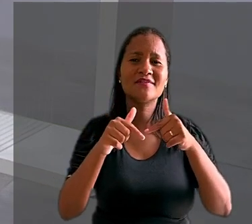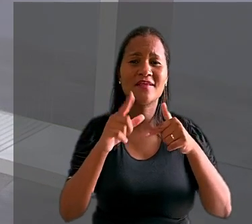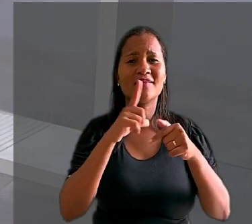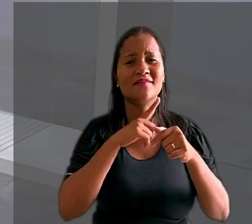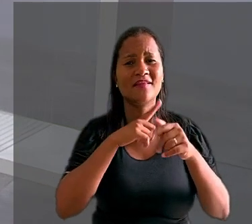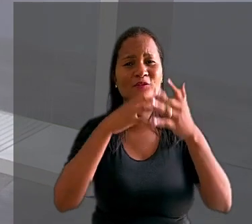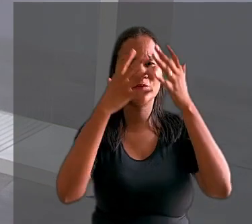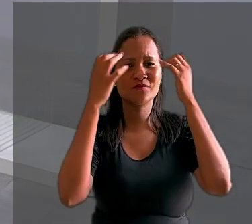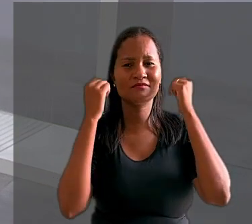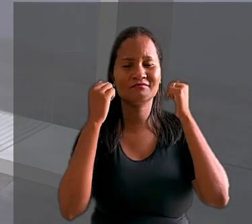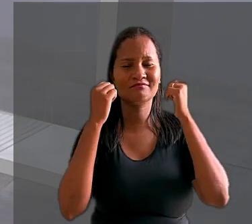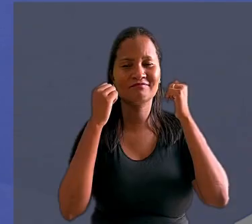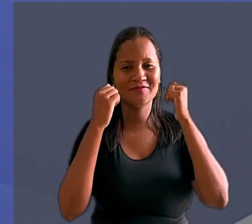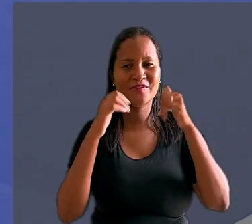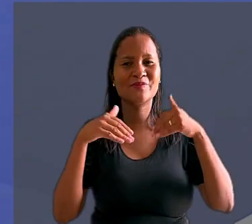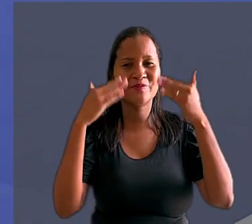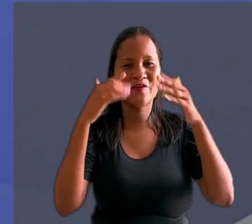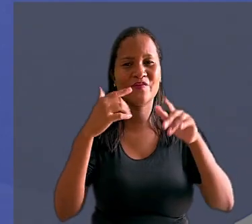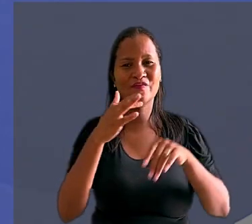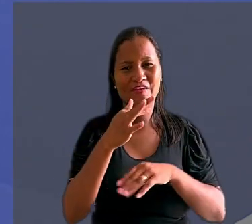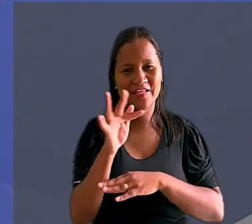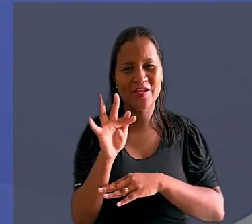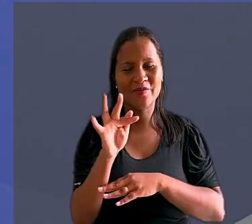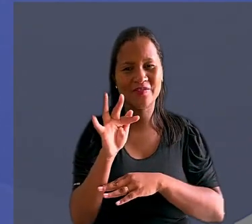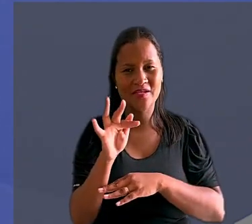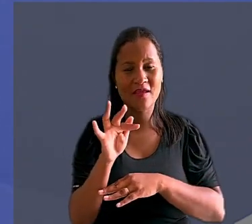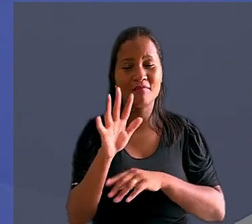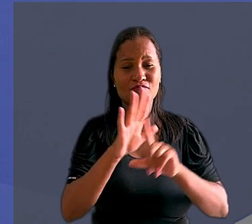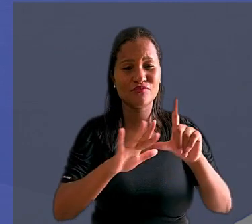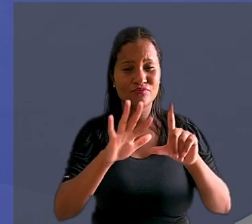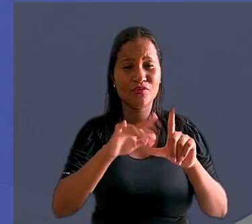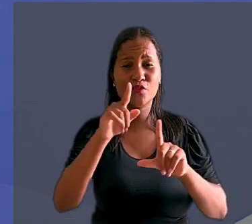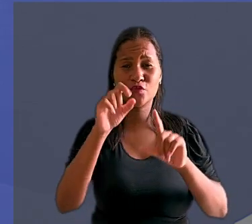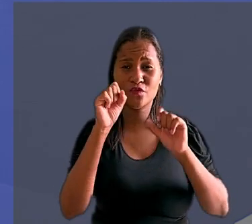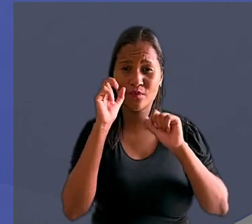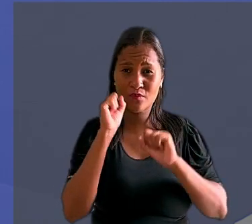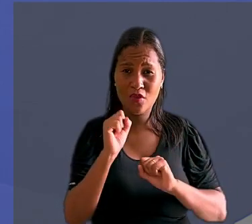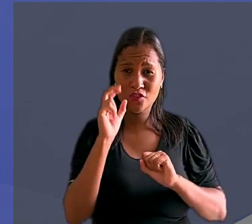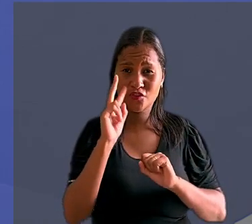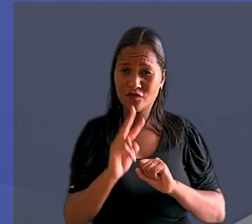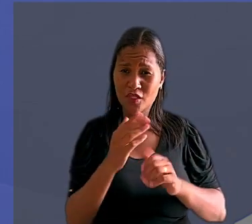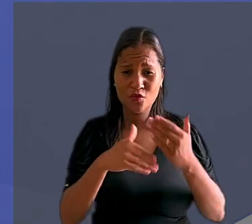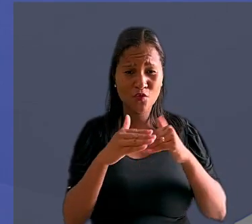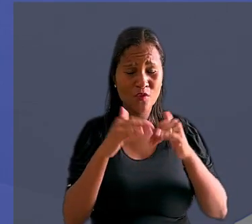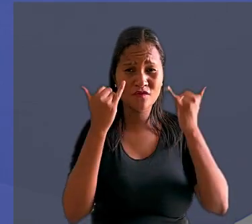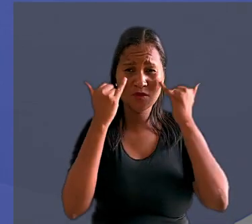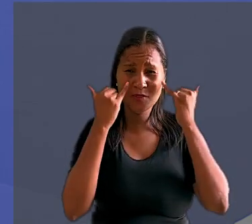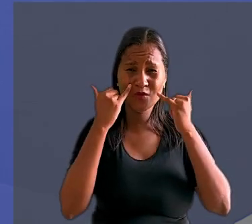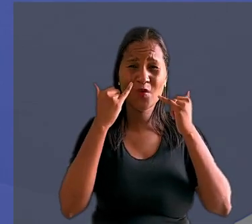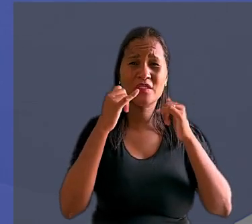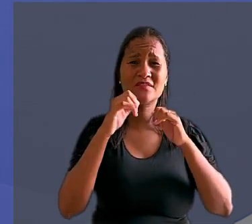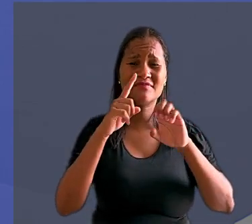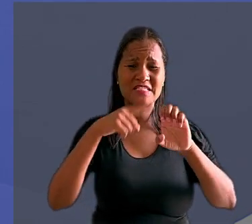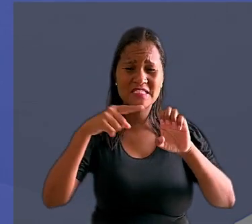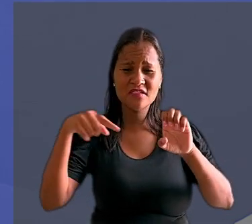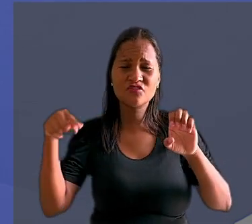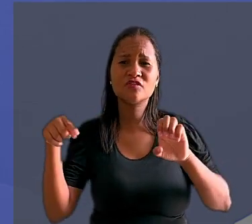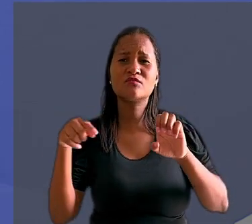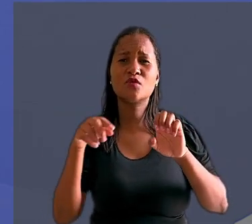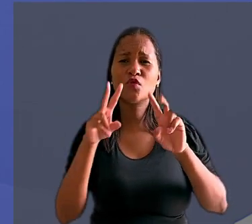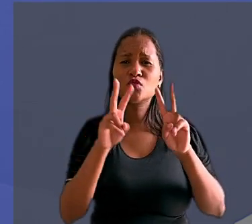no Supremo Tribunal Federal. Pelo QR Code você acessa todas as informações que incluem dados estatísticos sobre